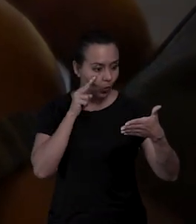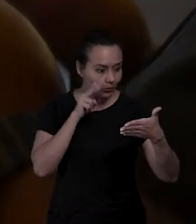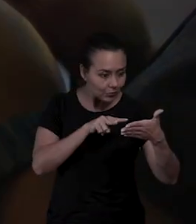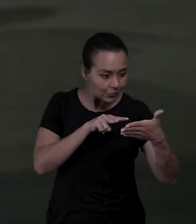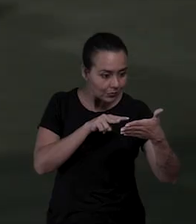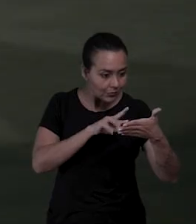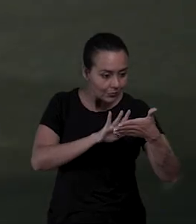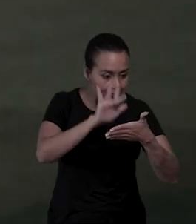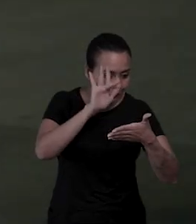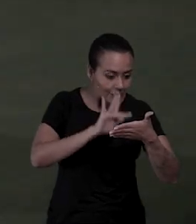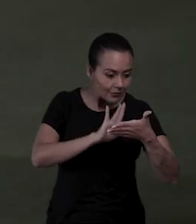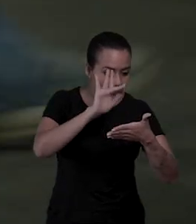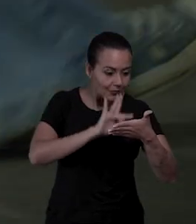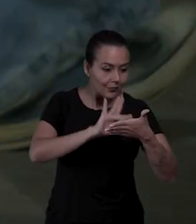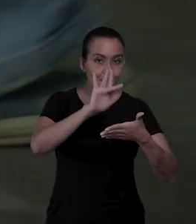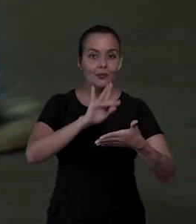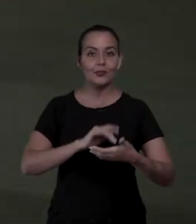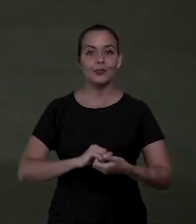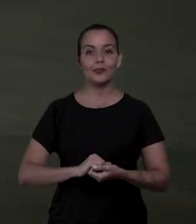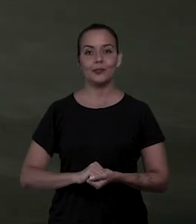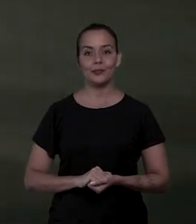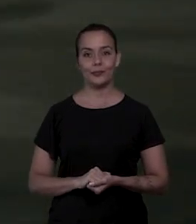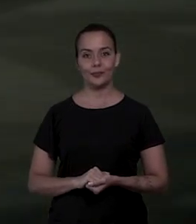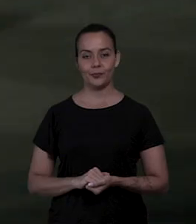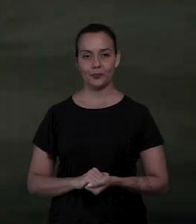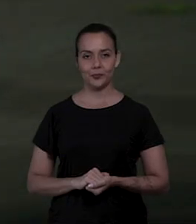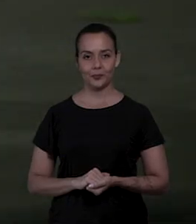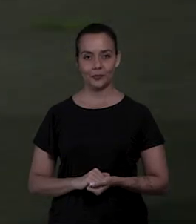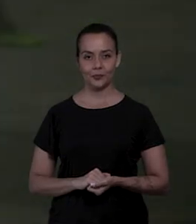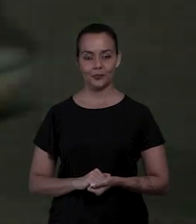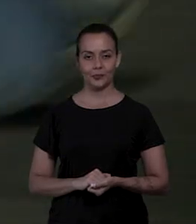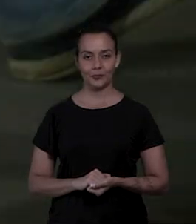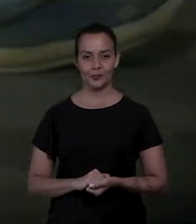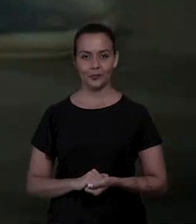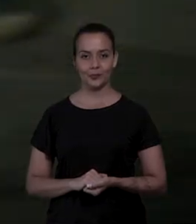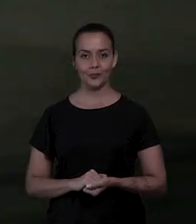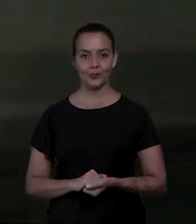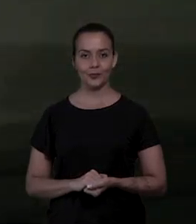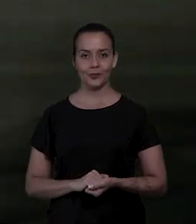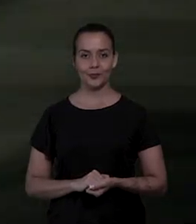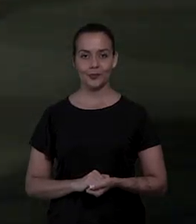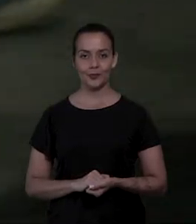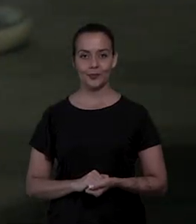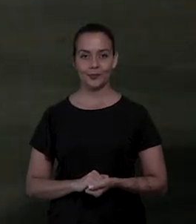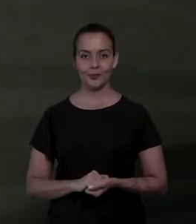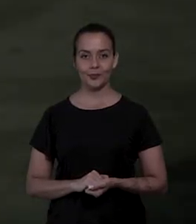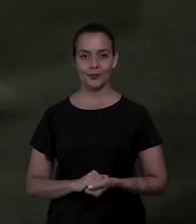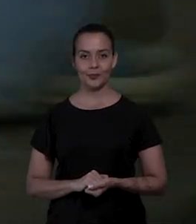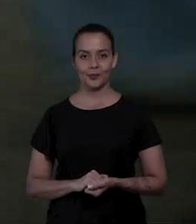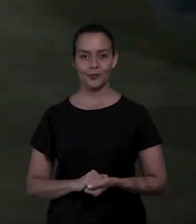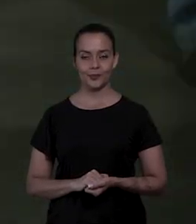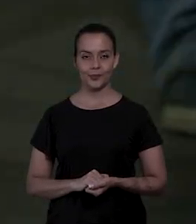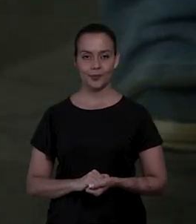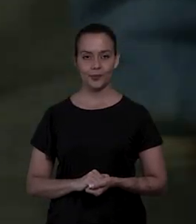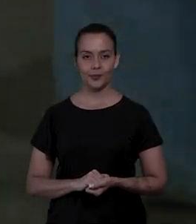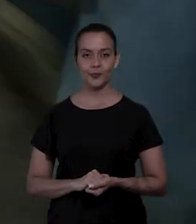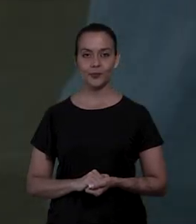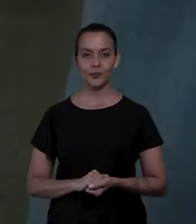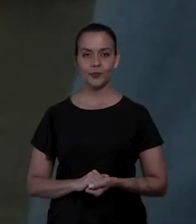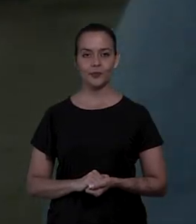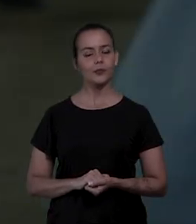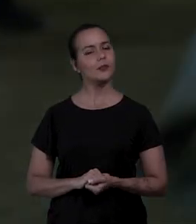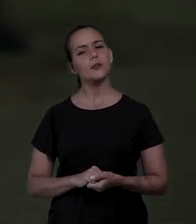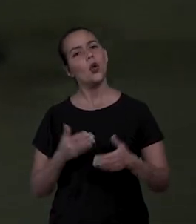dê todos os tipos de gato para ele. Para que ele fique o máximo de tempo lá. Detalhe das pernas da jovem que caminha